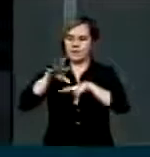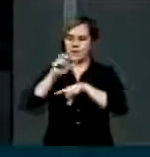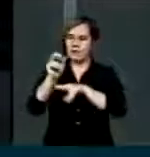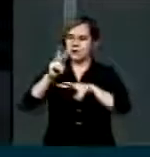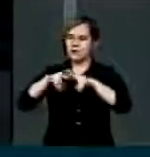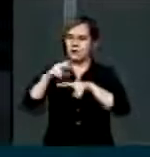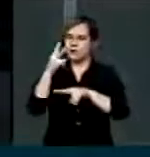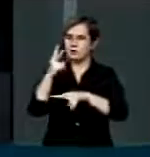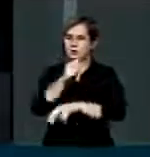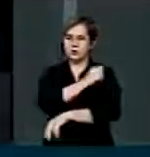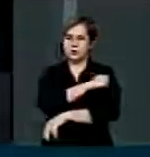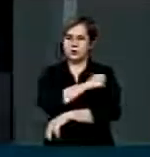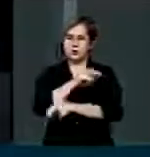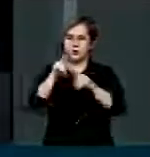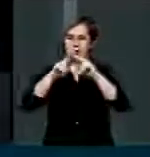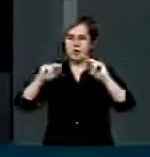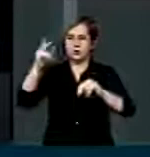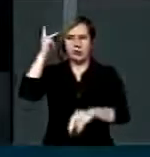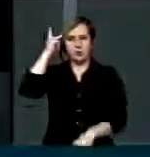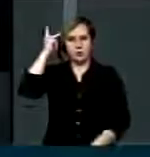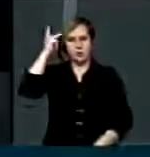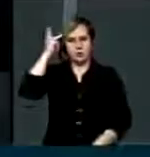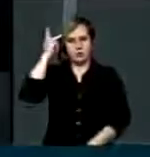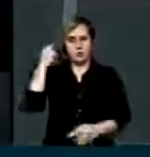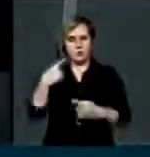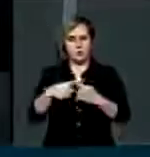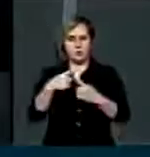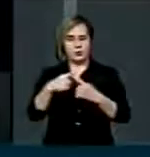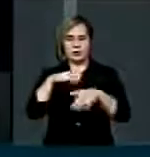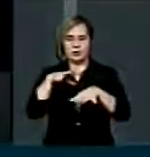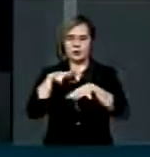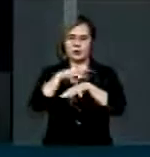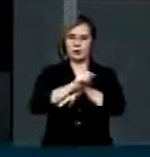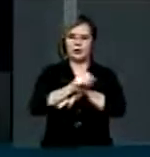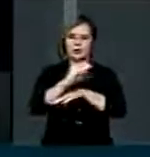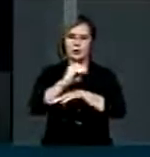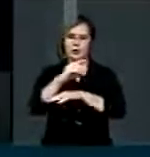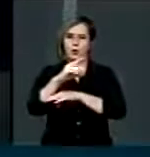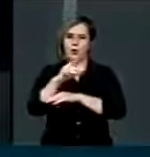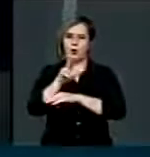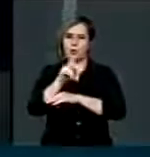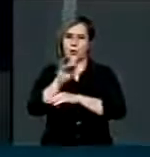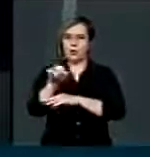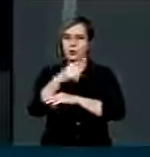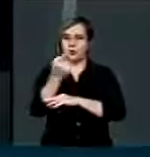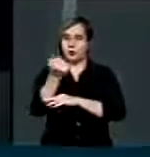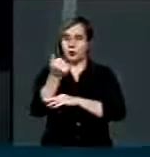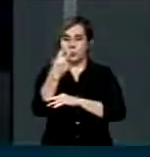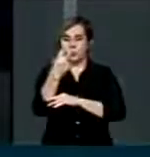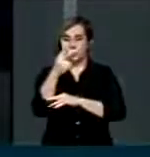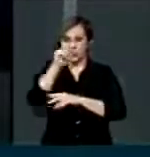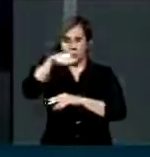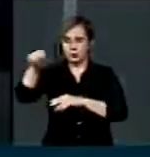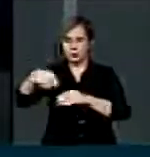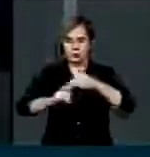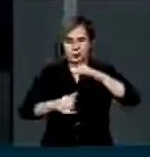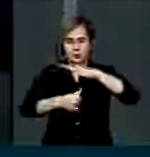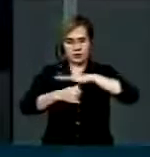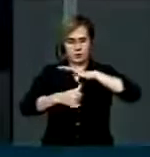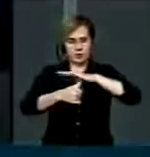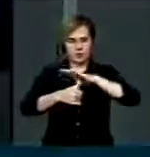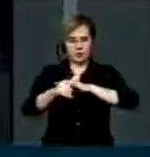estudantes da Universidade de São Paulo, que após uma ocupação de quase 2 meses da reitoria,